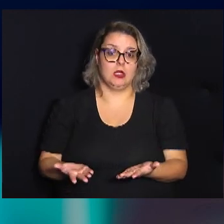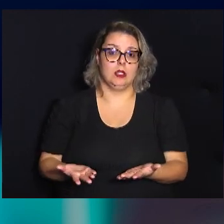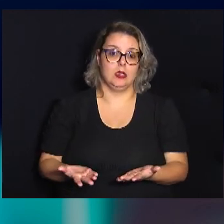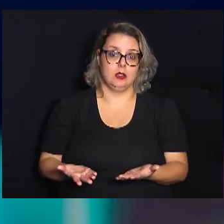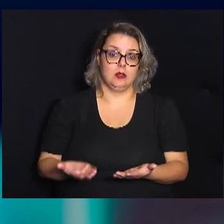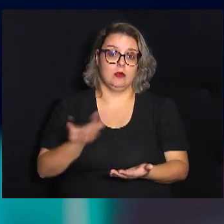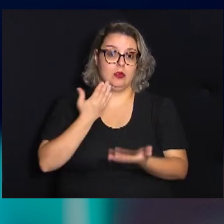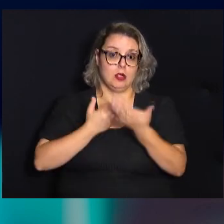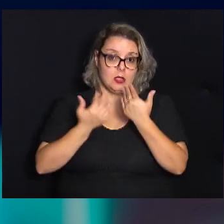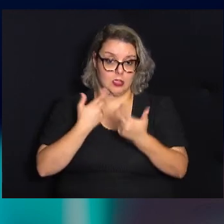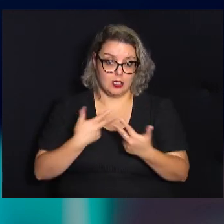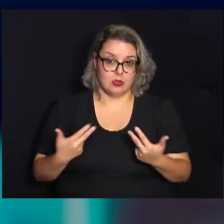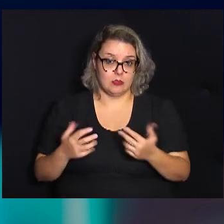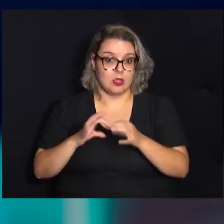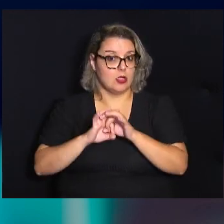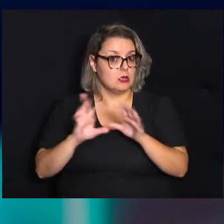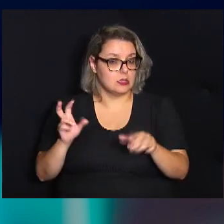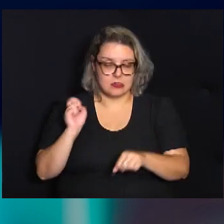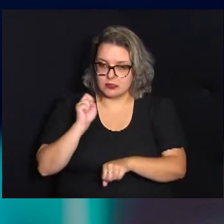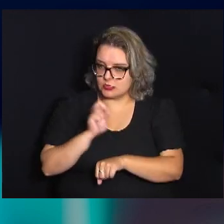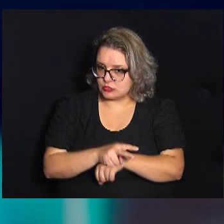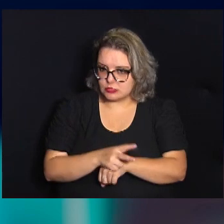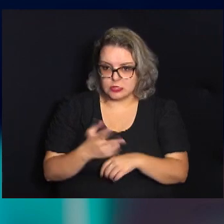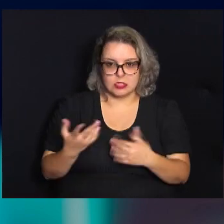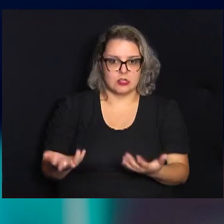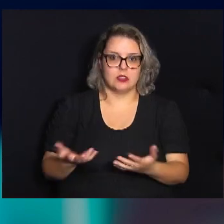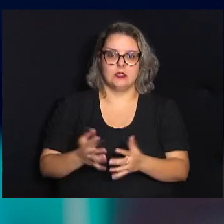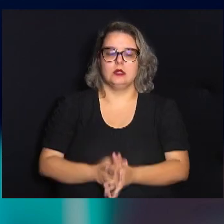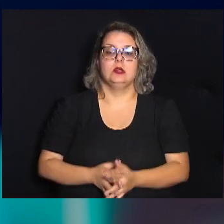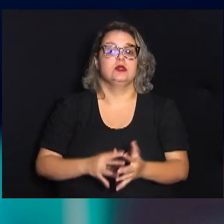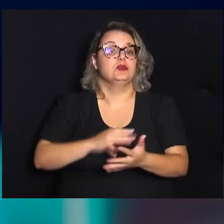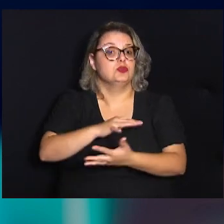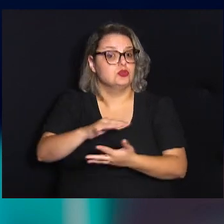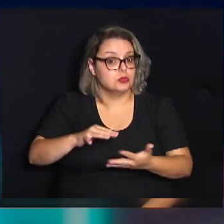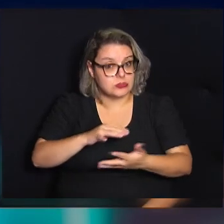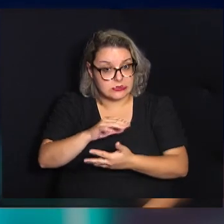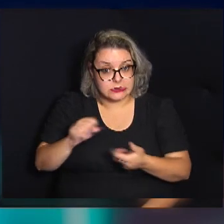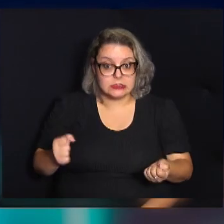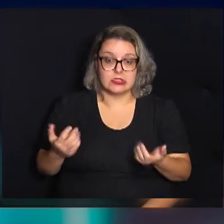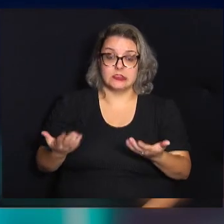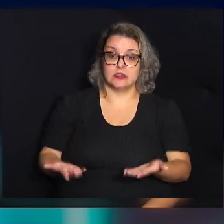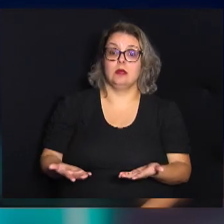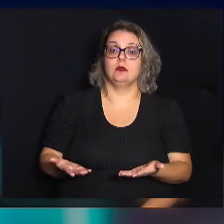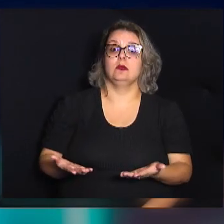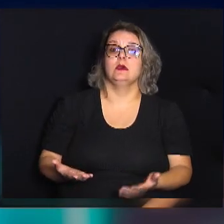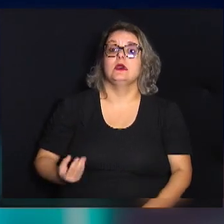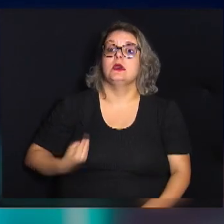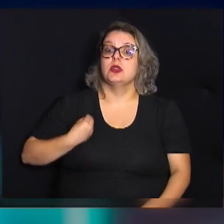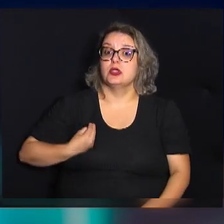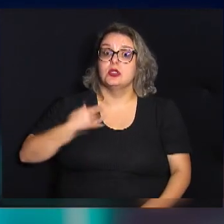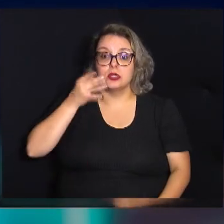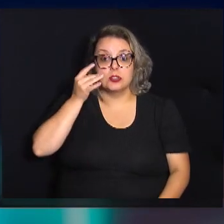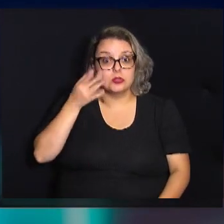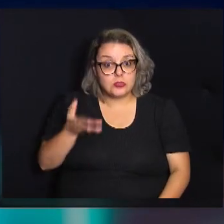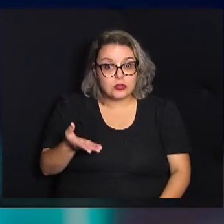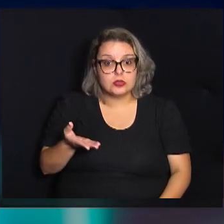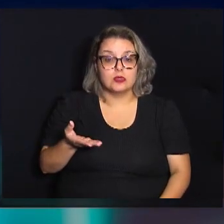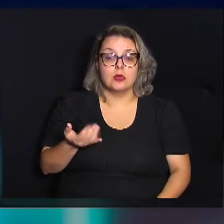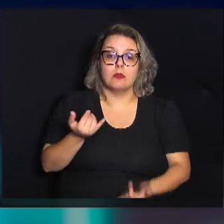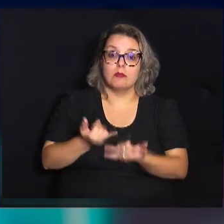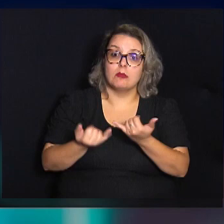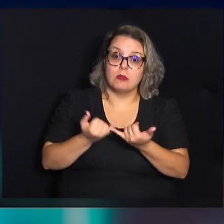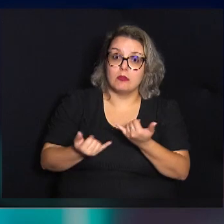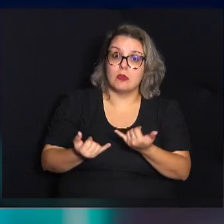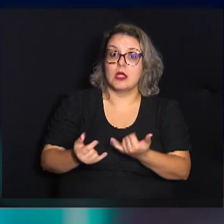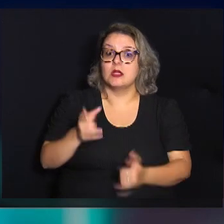uma longa análise de dados, de 89 até o ano passado. Professora Emília apresentou um estudo